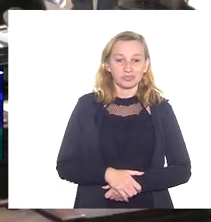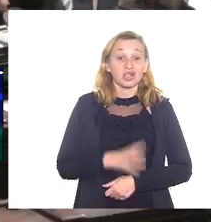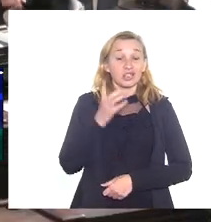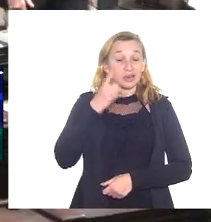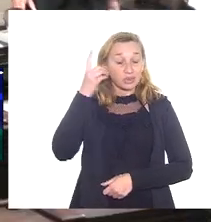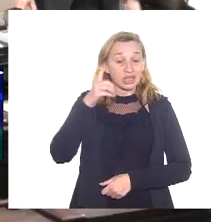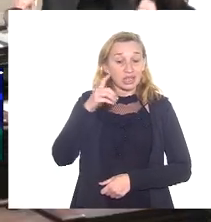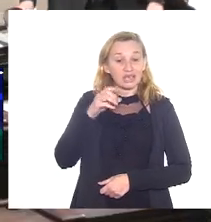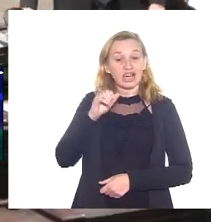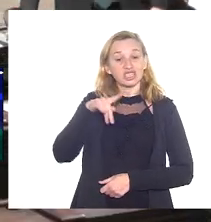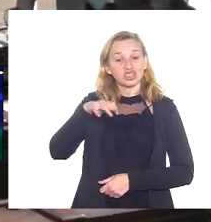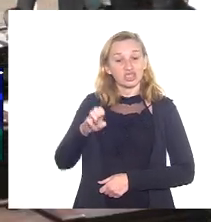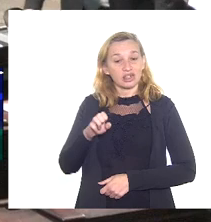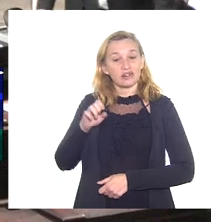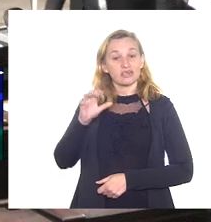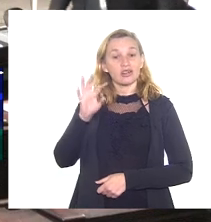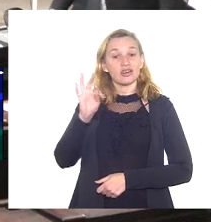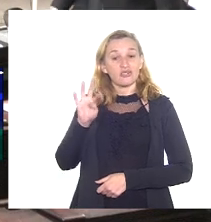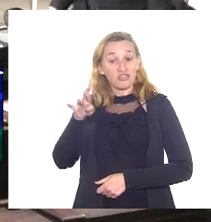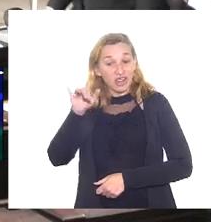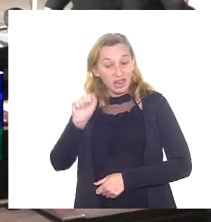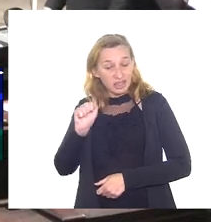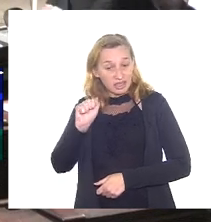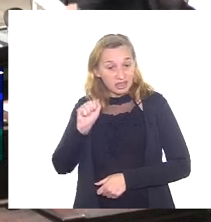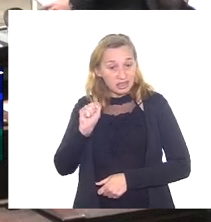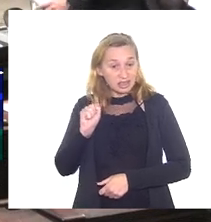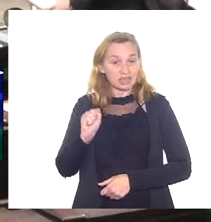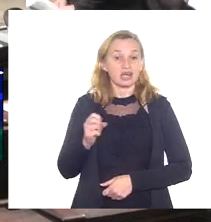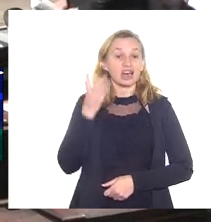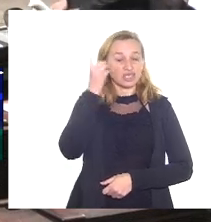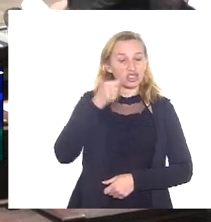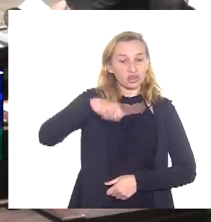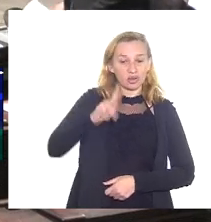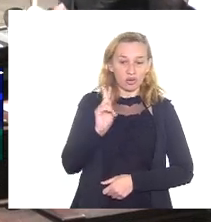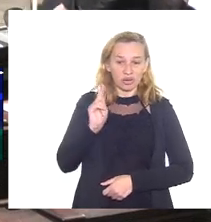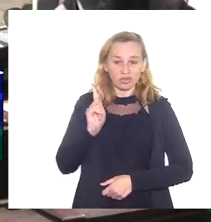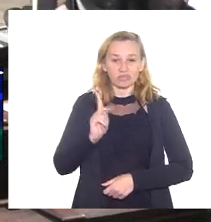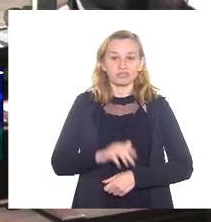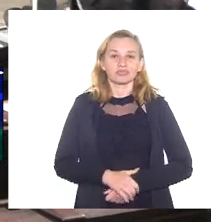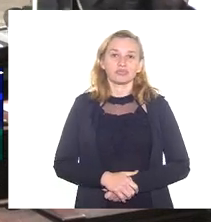Deputado Alexandre Freitas. Deputado Alexandre Knoploch.